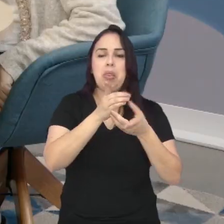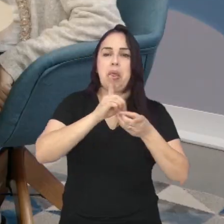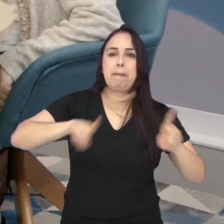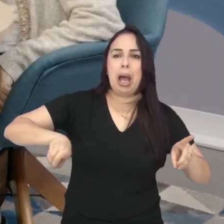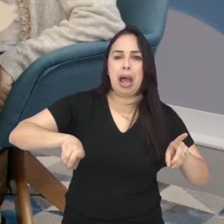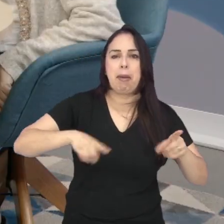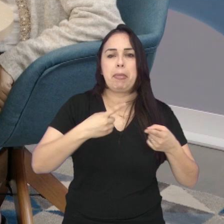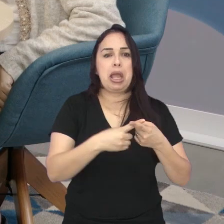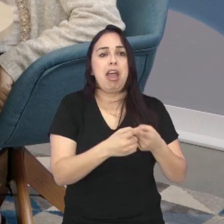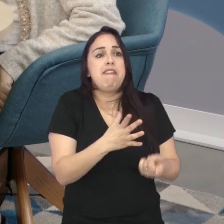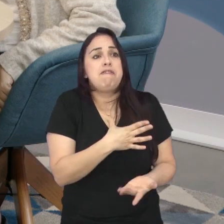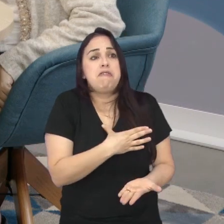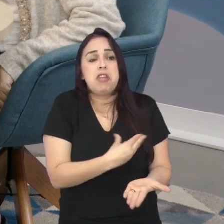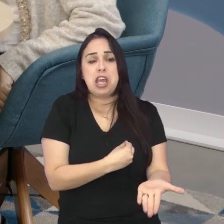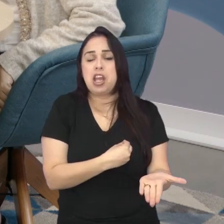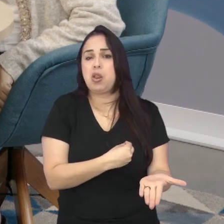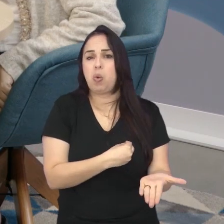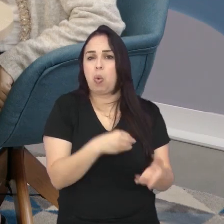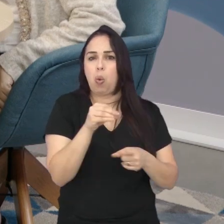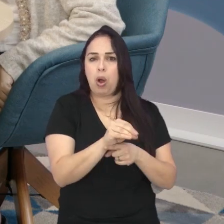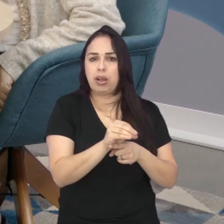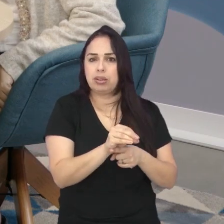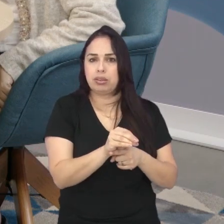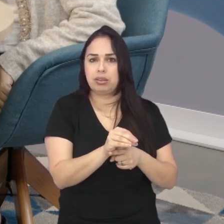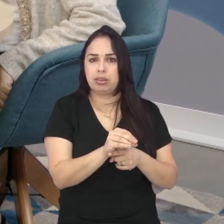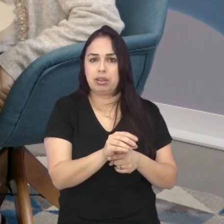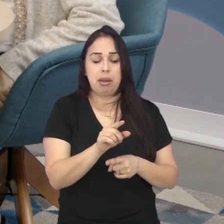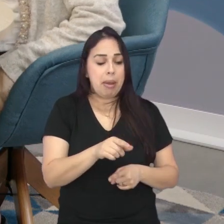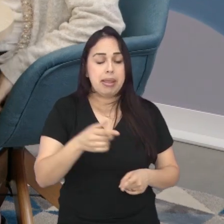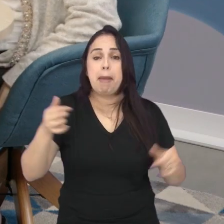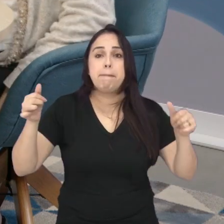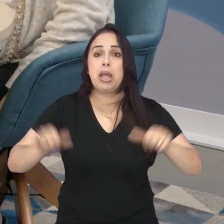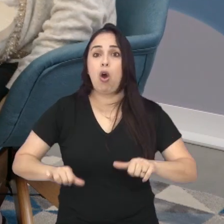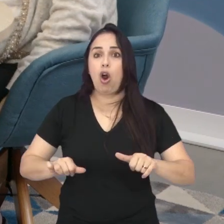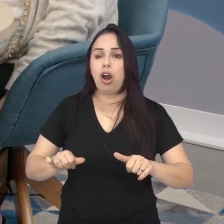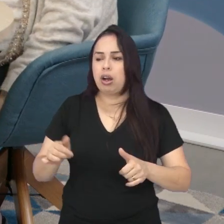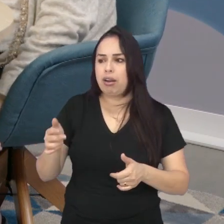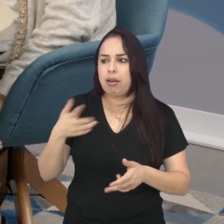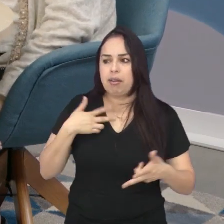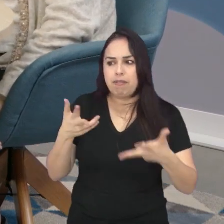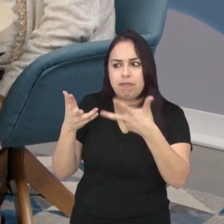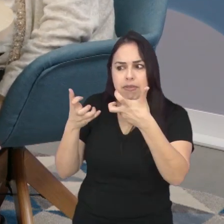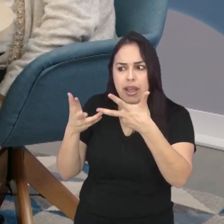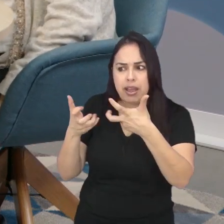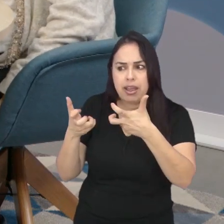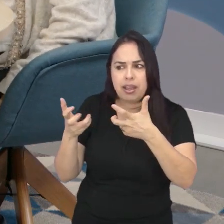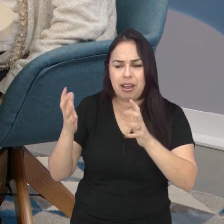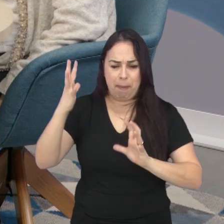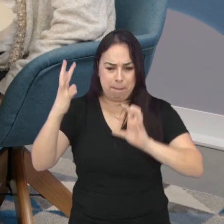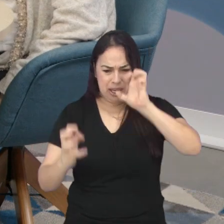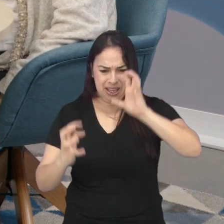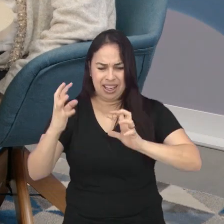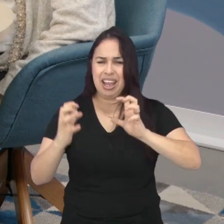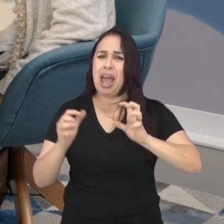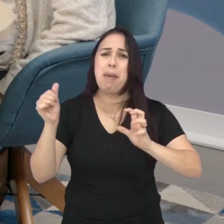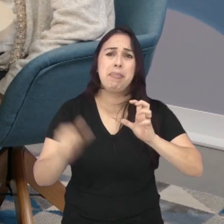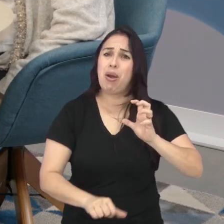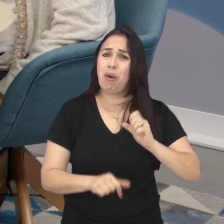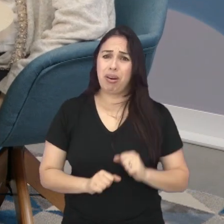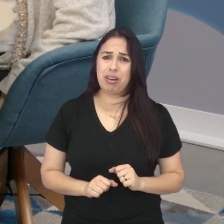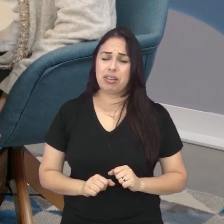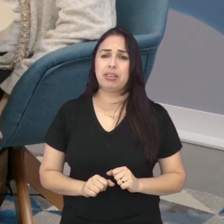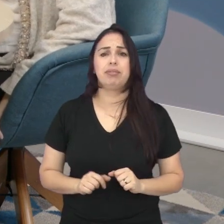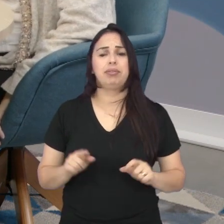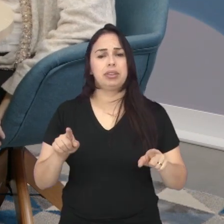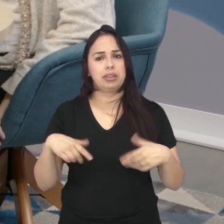meus filhos. E, na verdade, é muito mais nocivo para a criança ficar num relacionamento abusivo do que ter os pais separados. Entende?